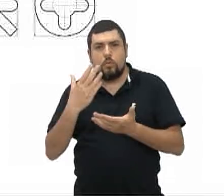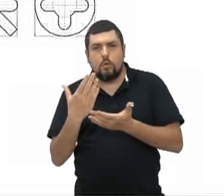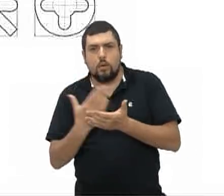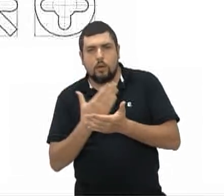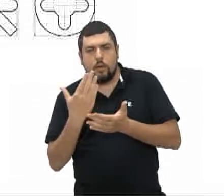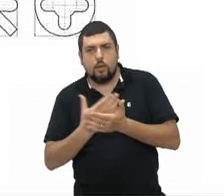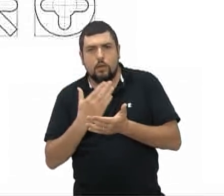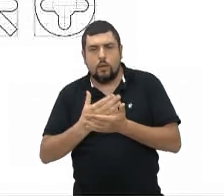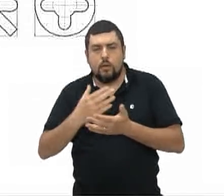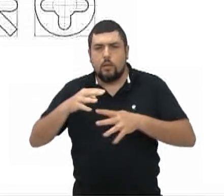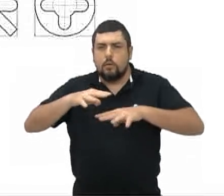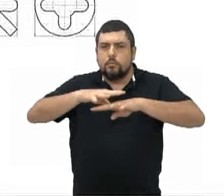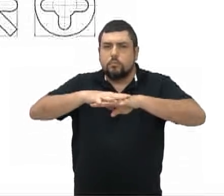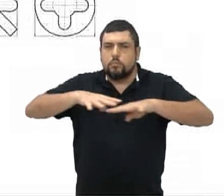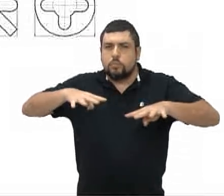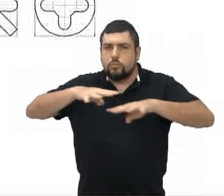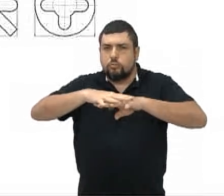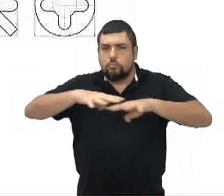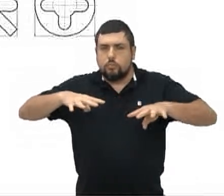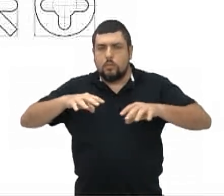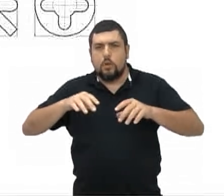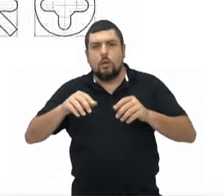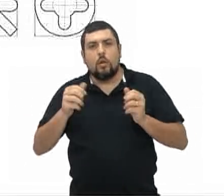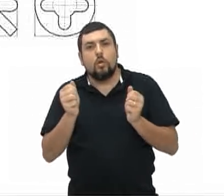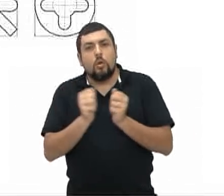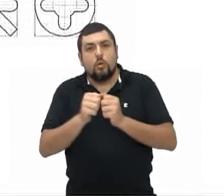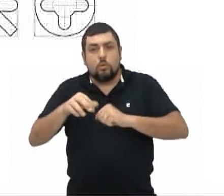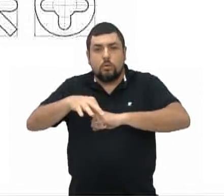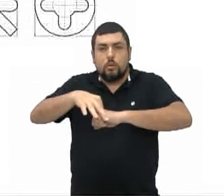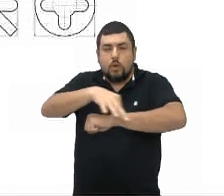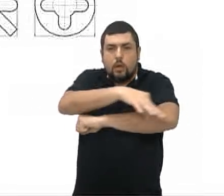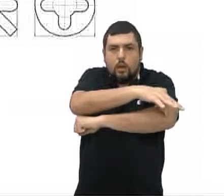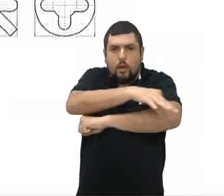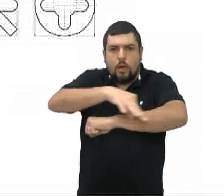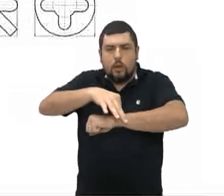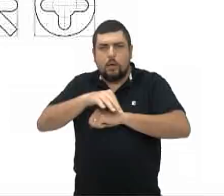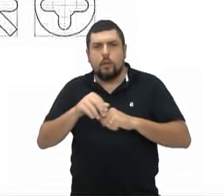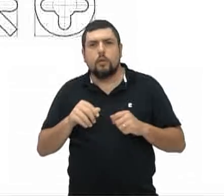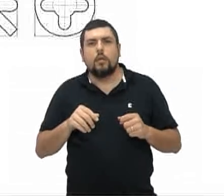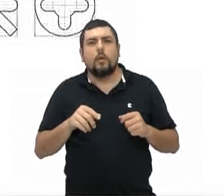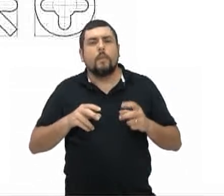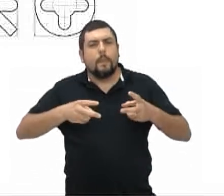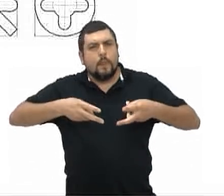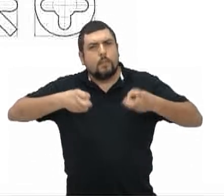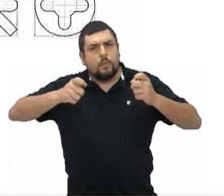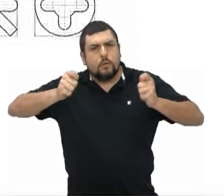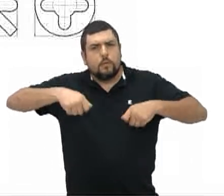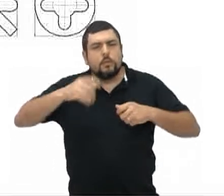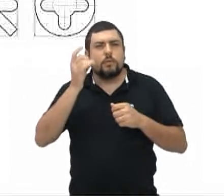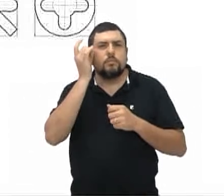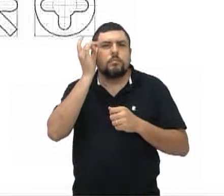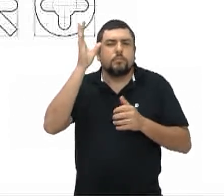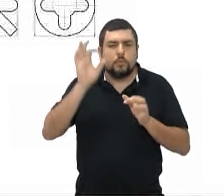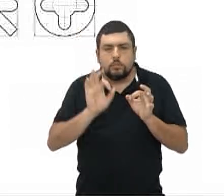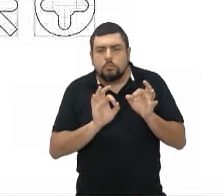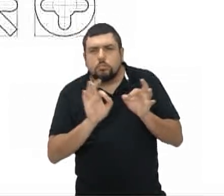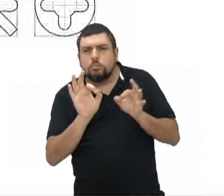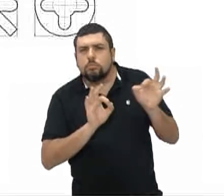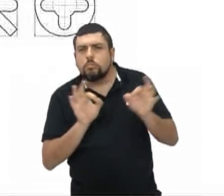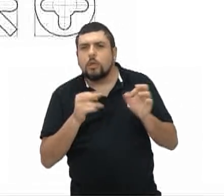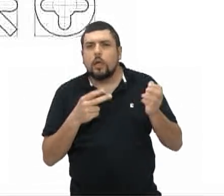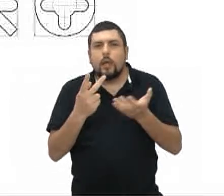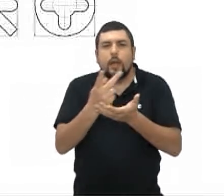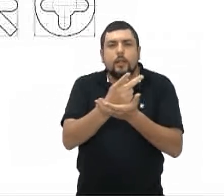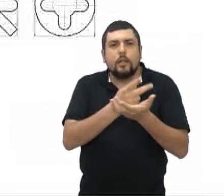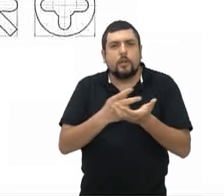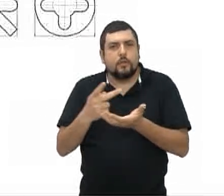quadriculada com a régua, você pode identificar que é bem mais fácil você desenhar figuras geométricas.